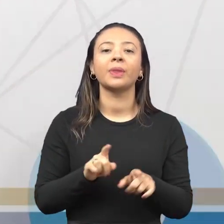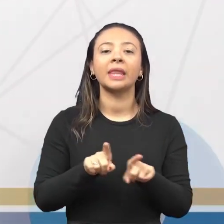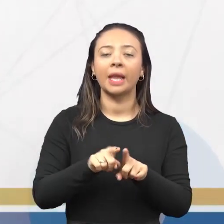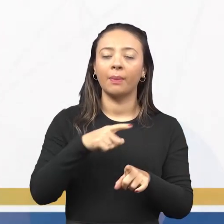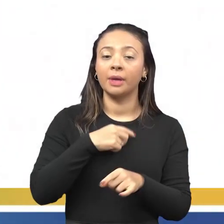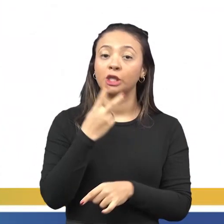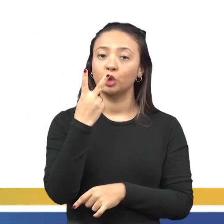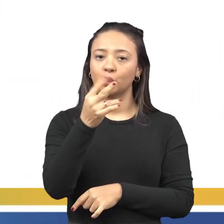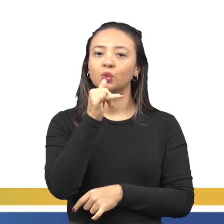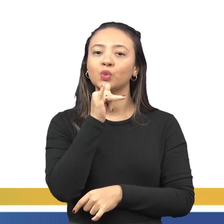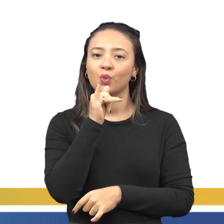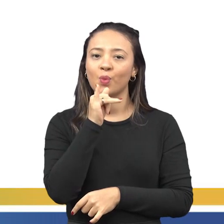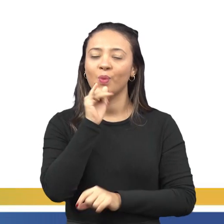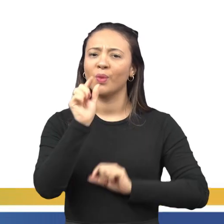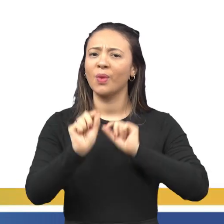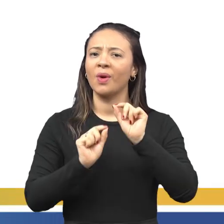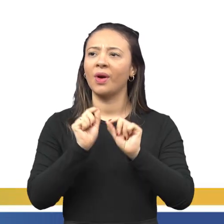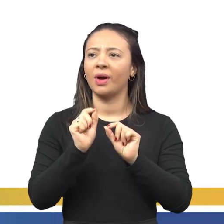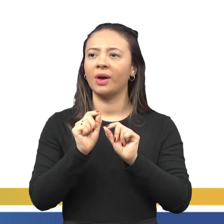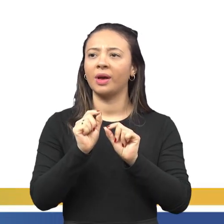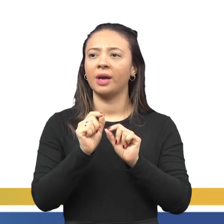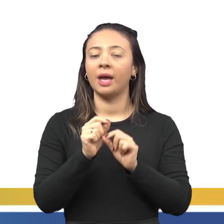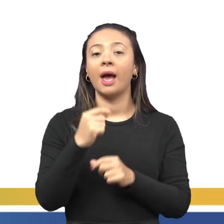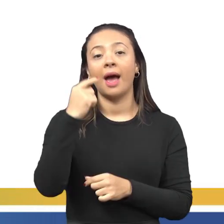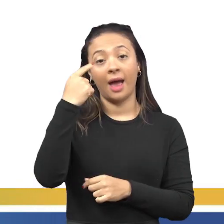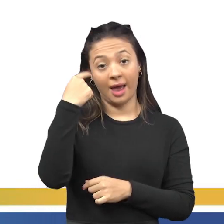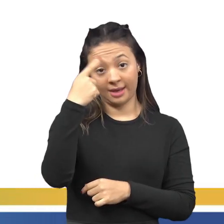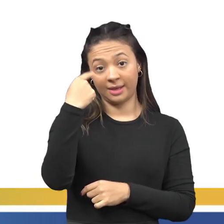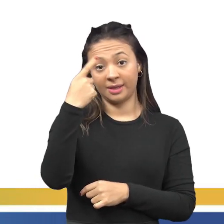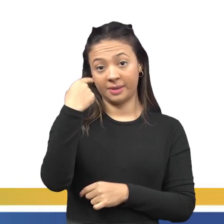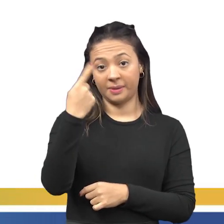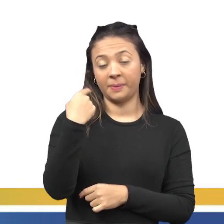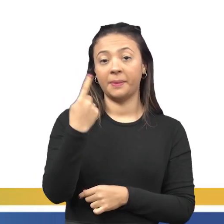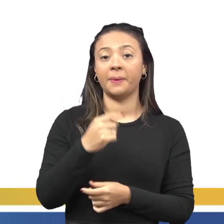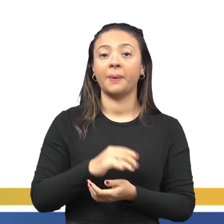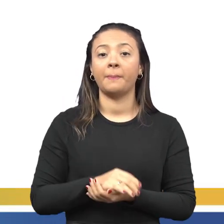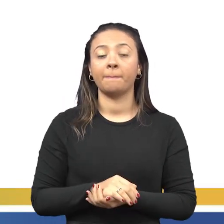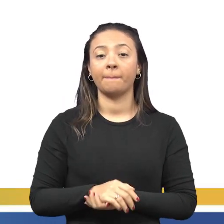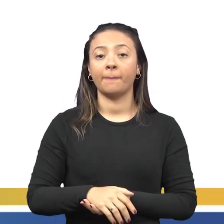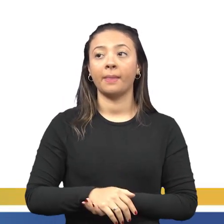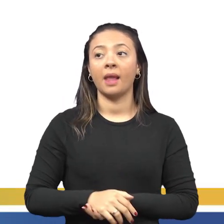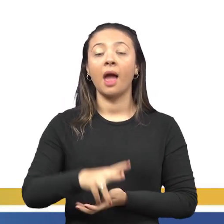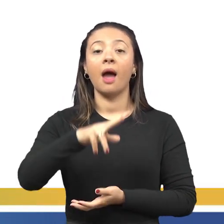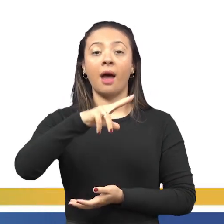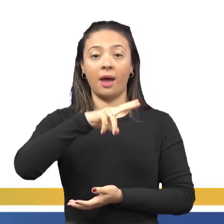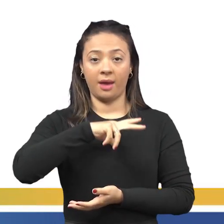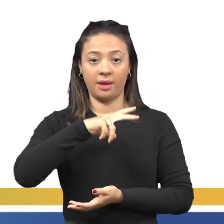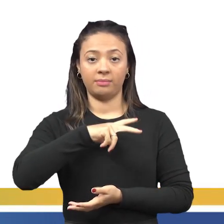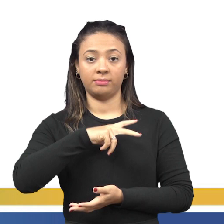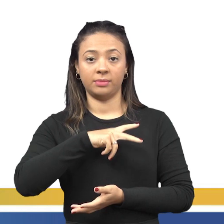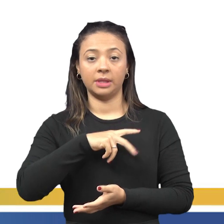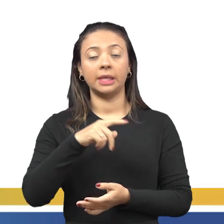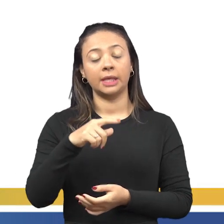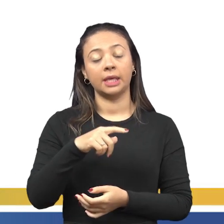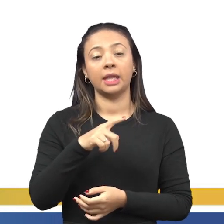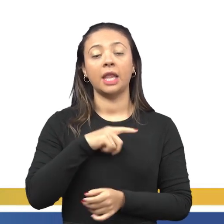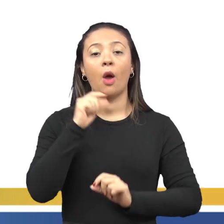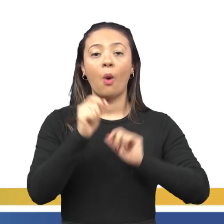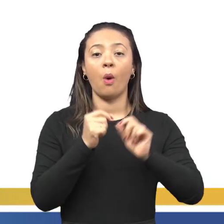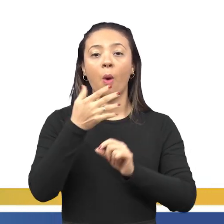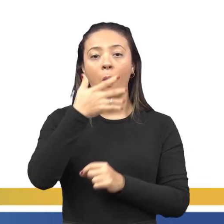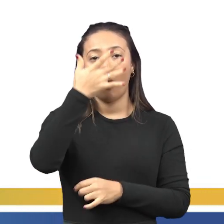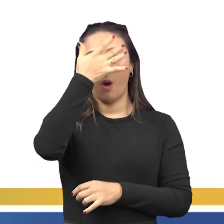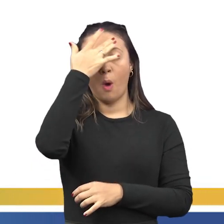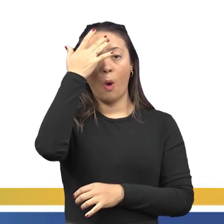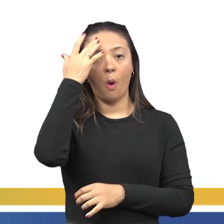2 referências também relacionadas à Espanha, né? Aí o país onde a língua espanhola é oriunda, né? Que é o torero, certo? Que